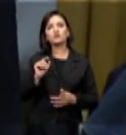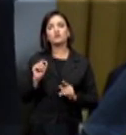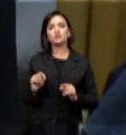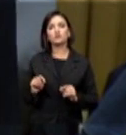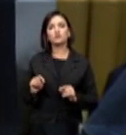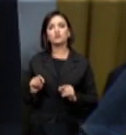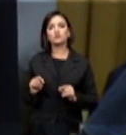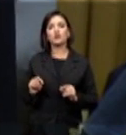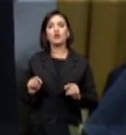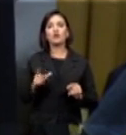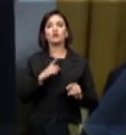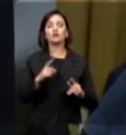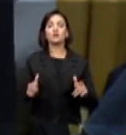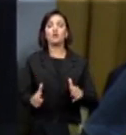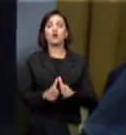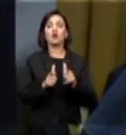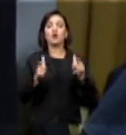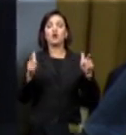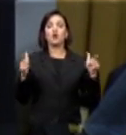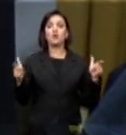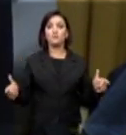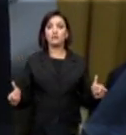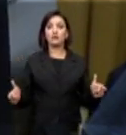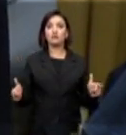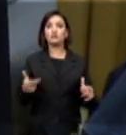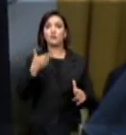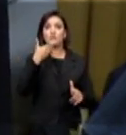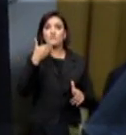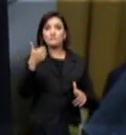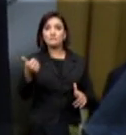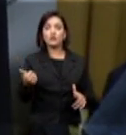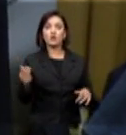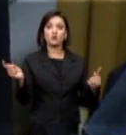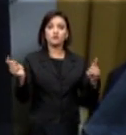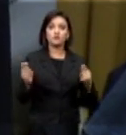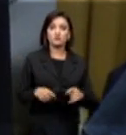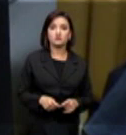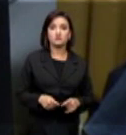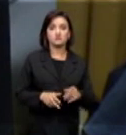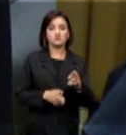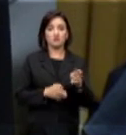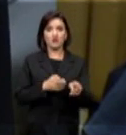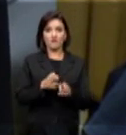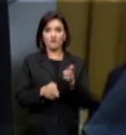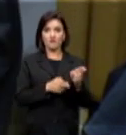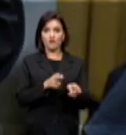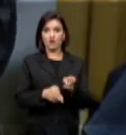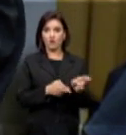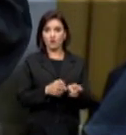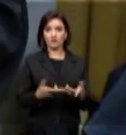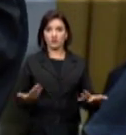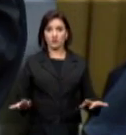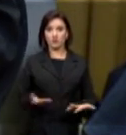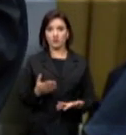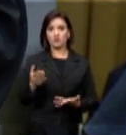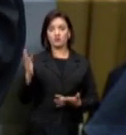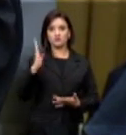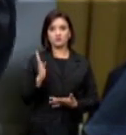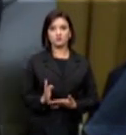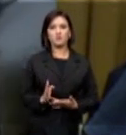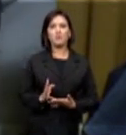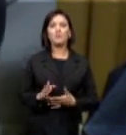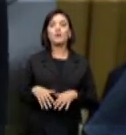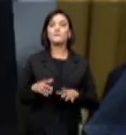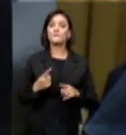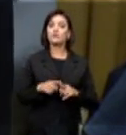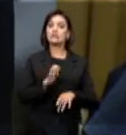em ampliação efetiva e melhorias da eficiência do modal ferroviário no país. Especificamente no Estado de São Paulo,